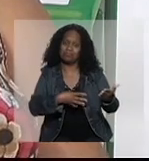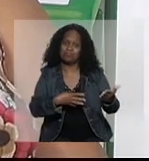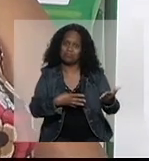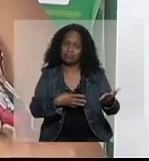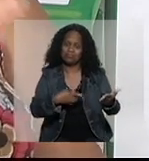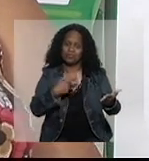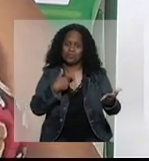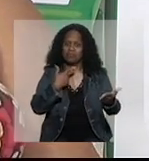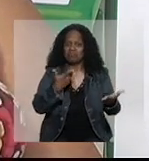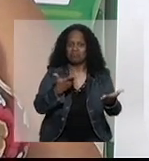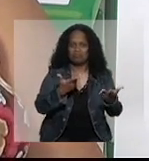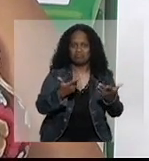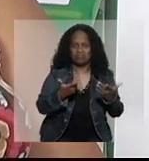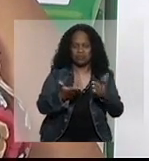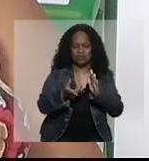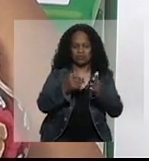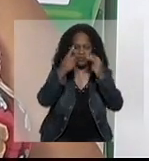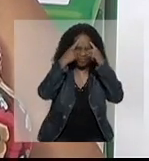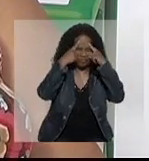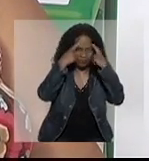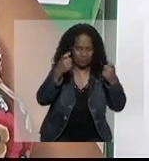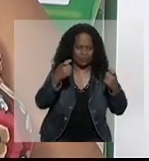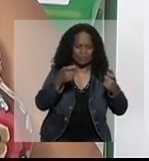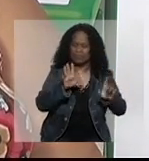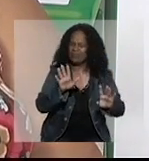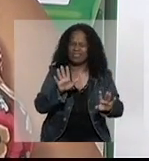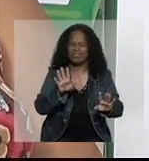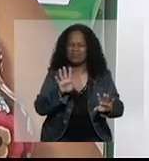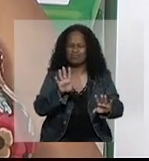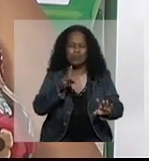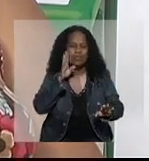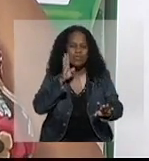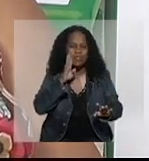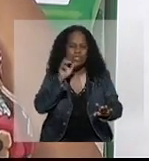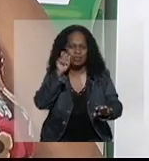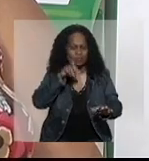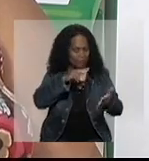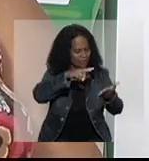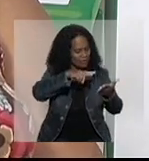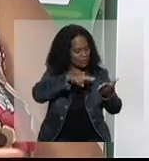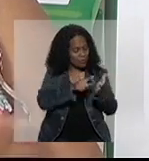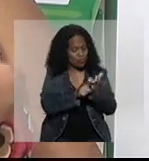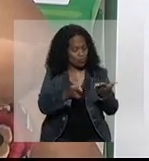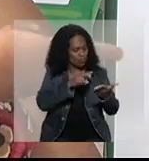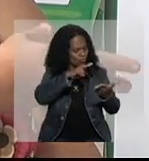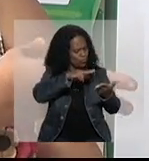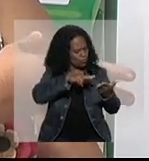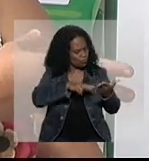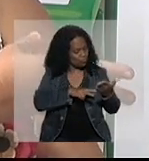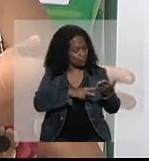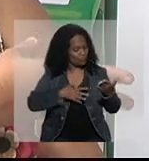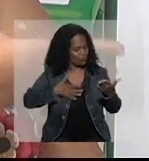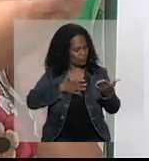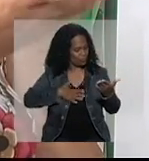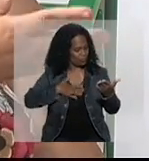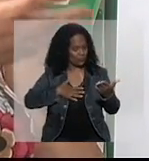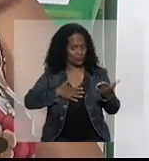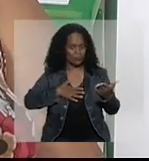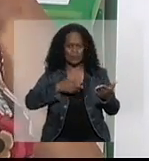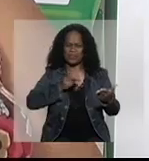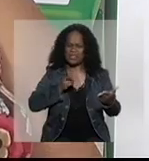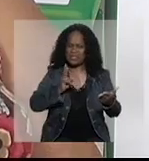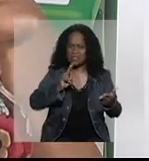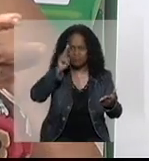sobre covardia, sobre... E o legal não é você entender, né? Por exemplo, eu conto uma história que é de uma